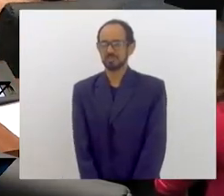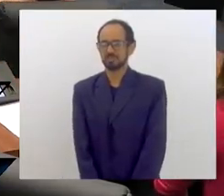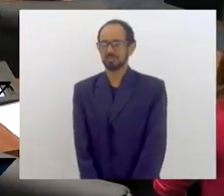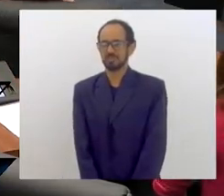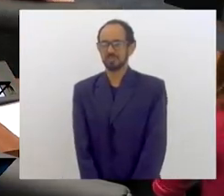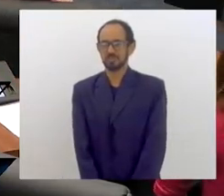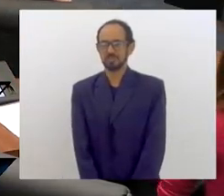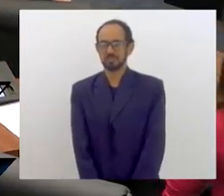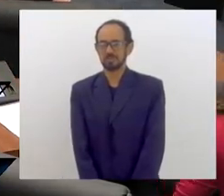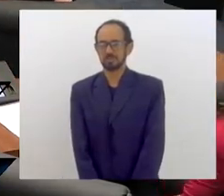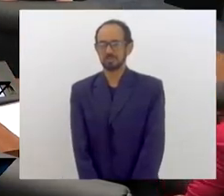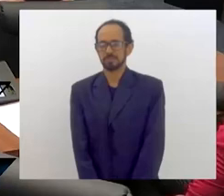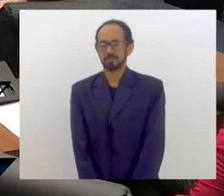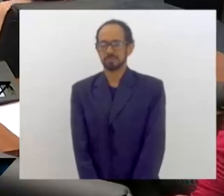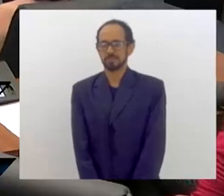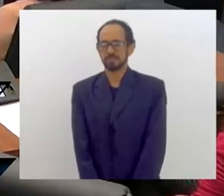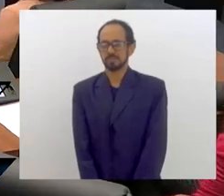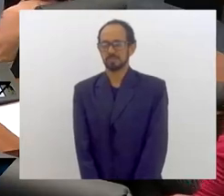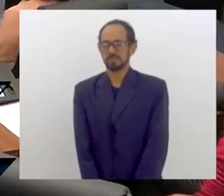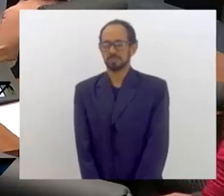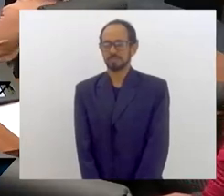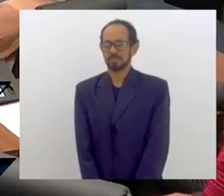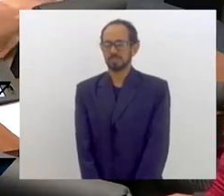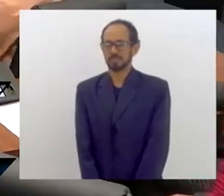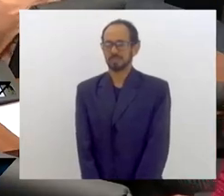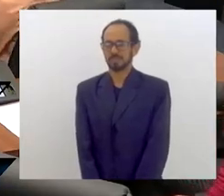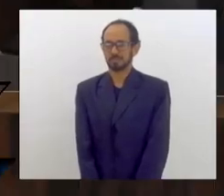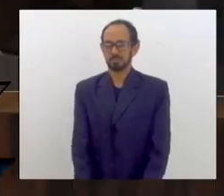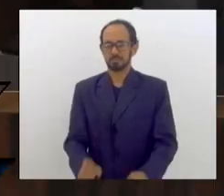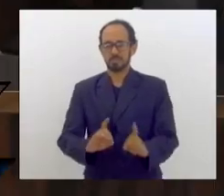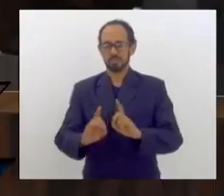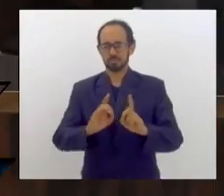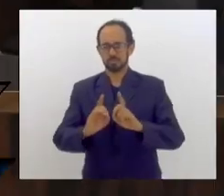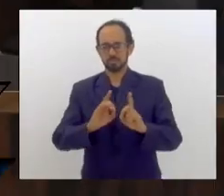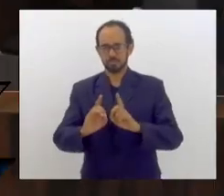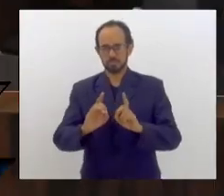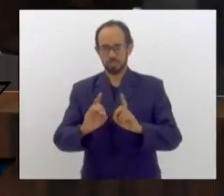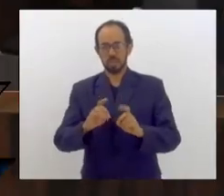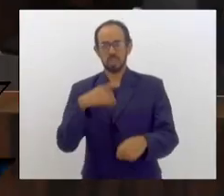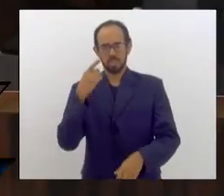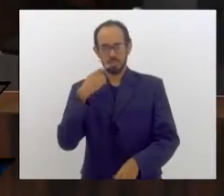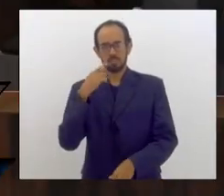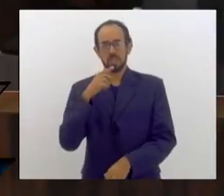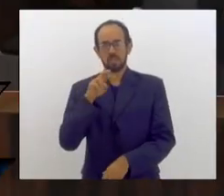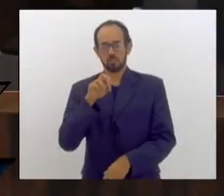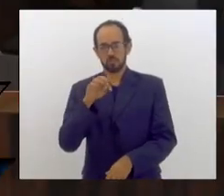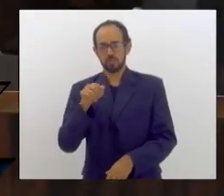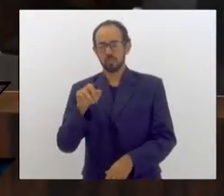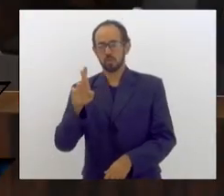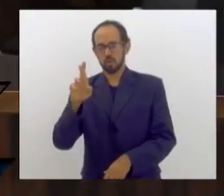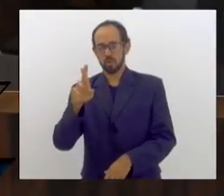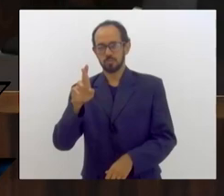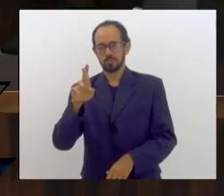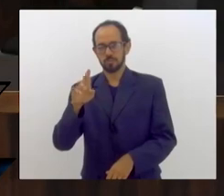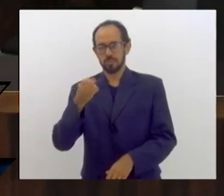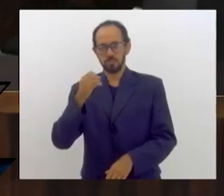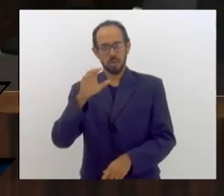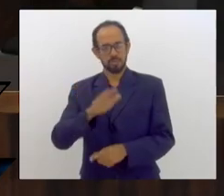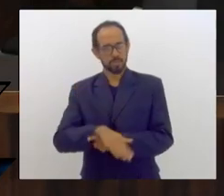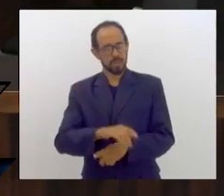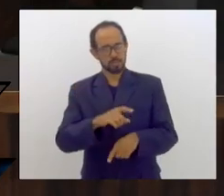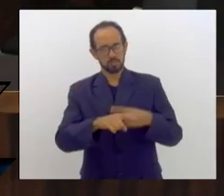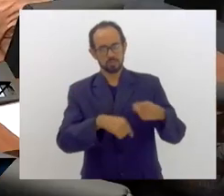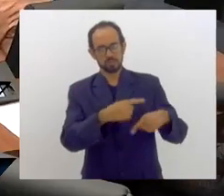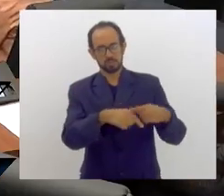Para discutir. Vou falar a matéria. Não, para discutir, deputado Vitor Júnior. Boa tarde, deputado. Logo a